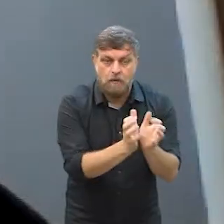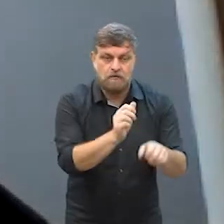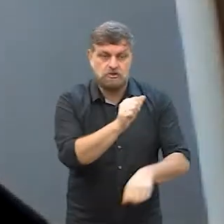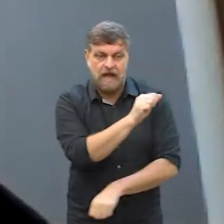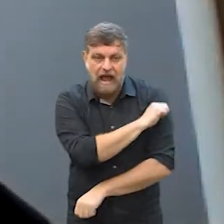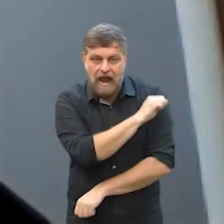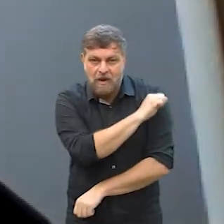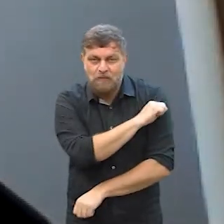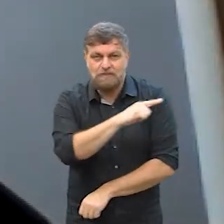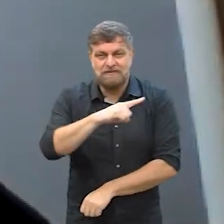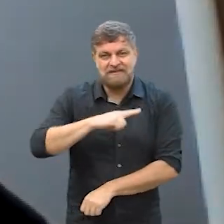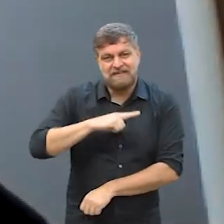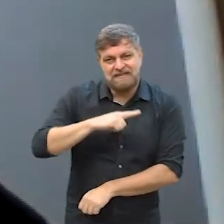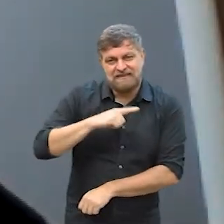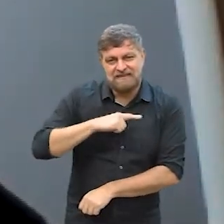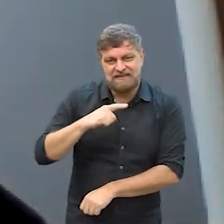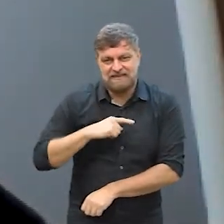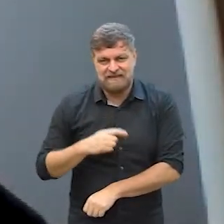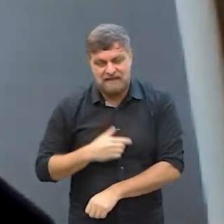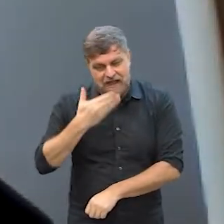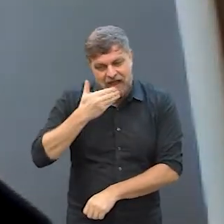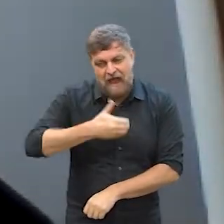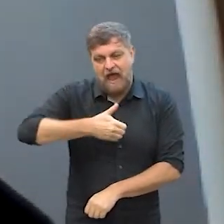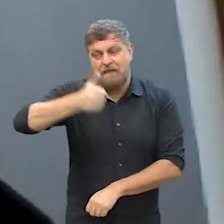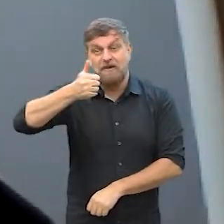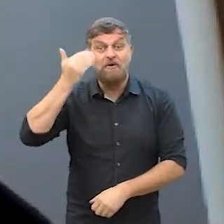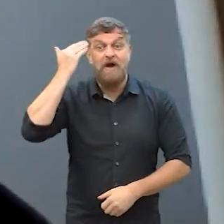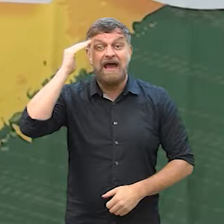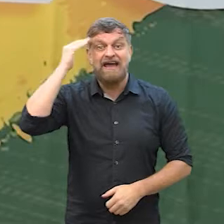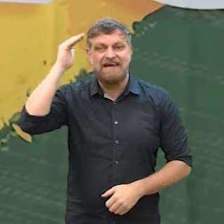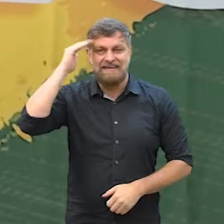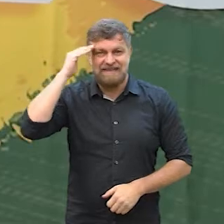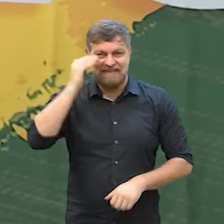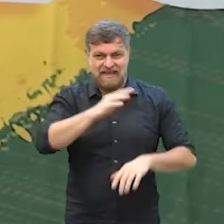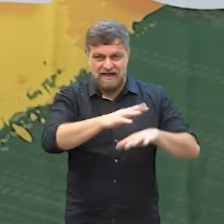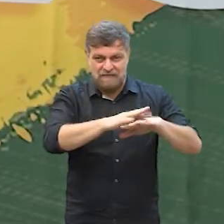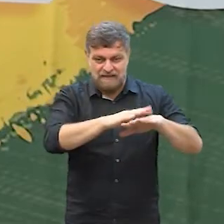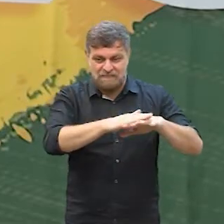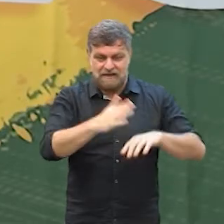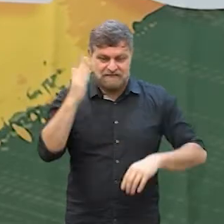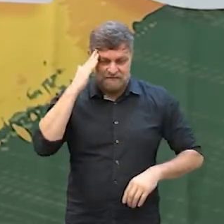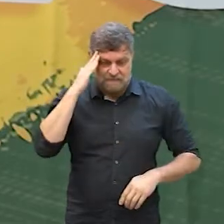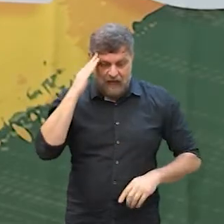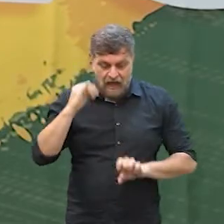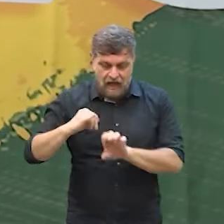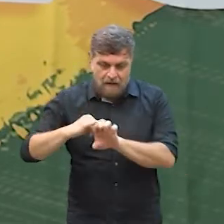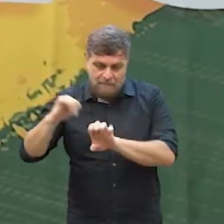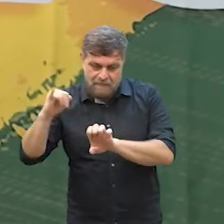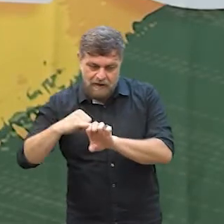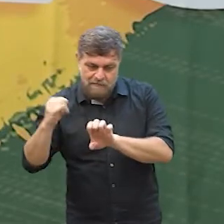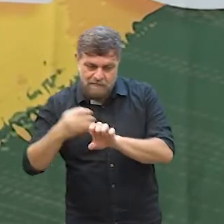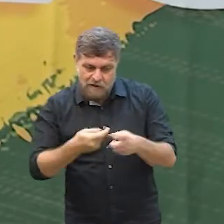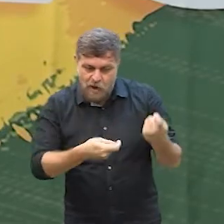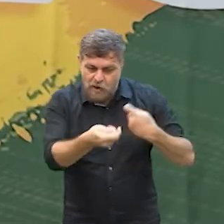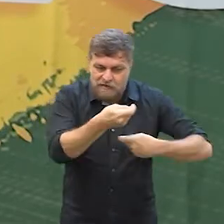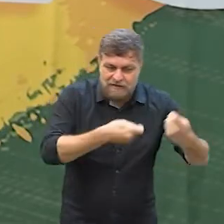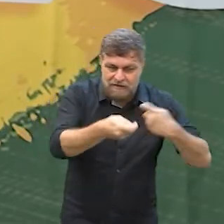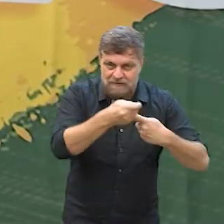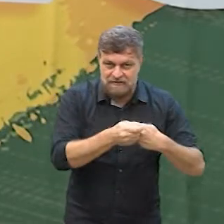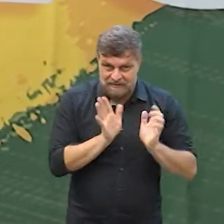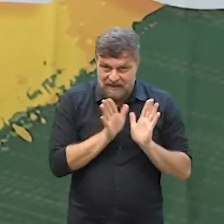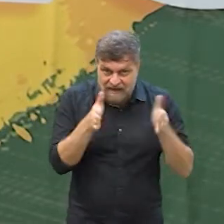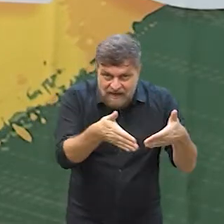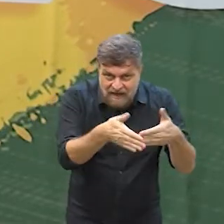elas podem até começar a ter uma noção até melhor com relação a isso, né, com relação a empreendedorismo, enfim,